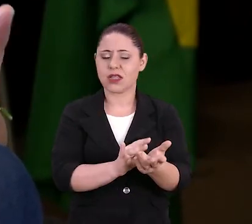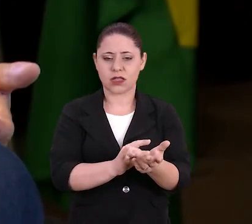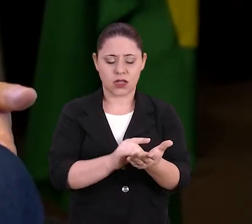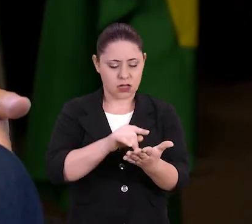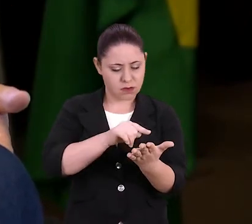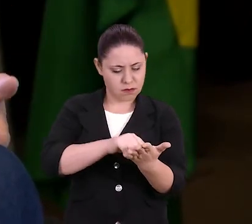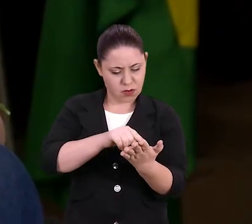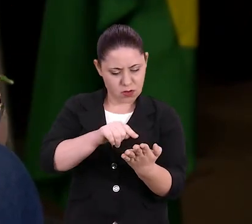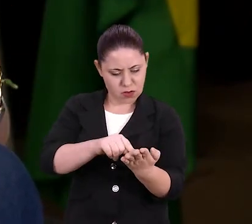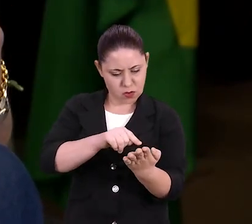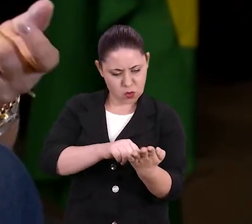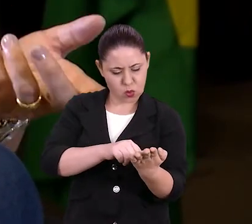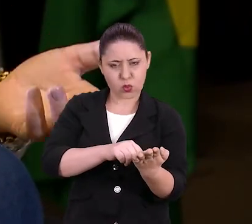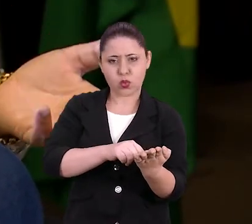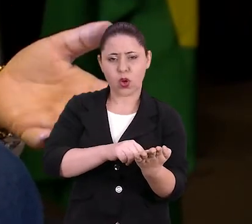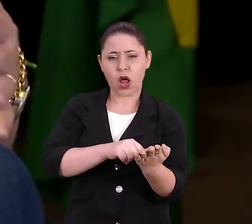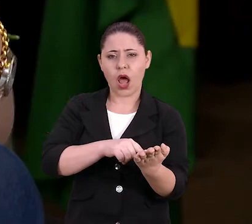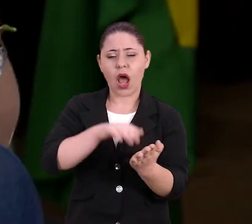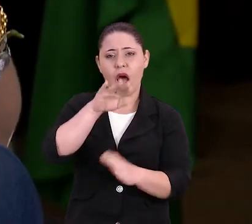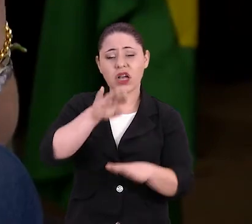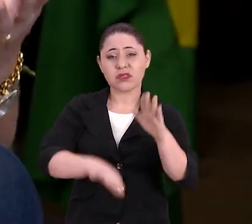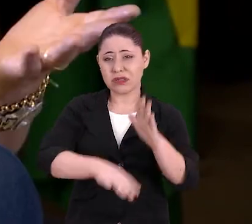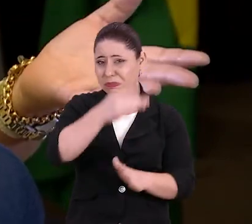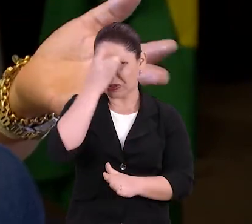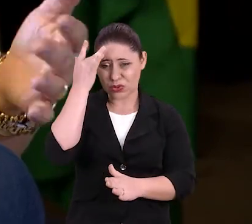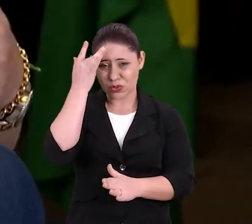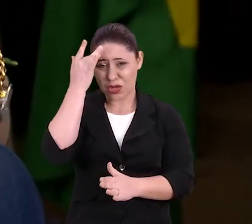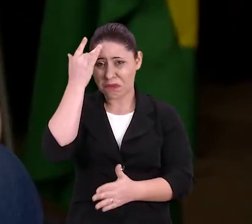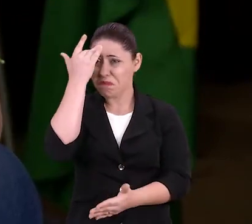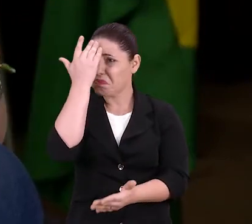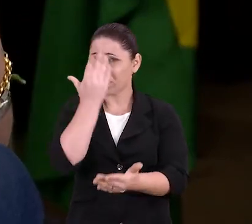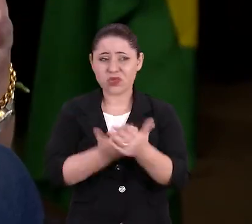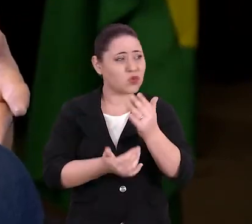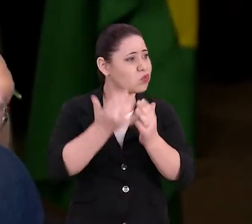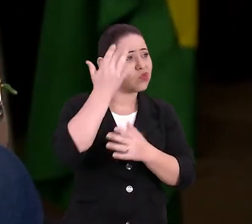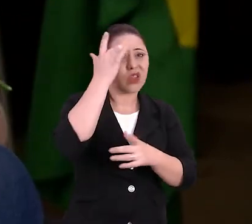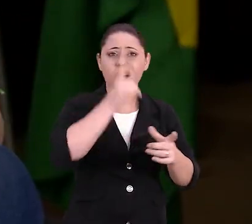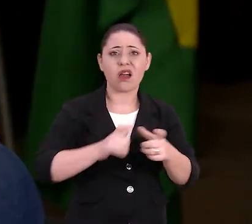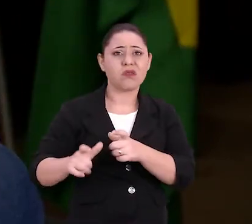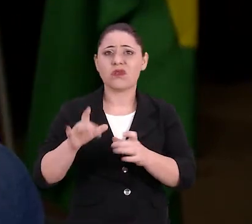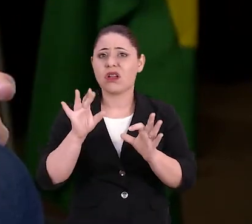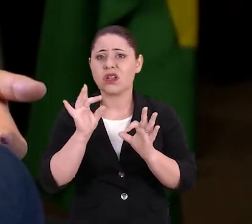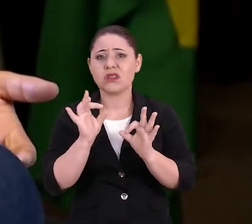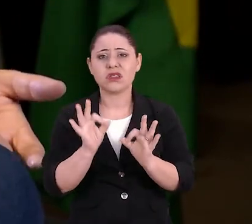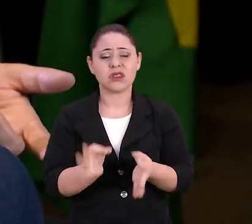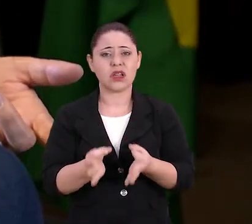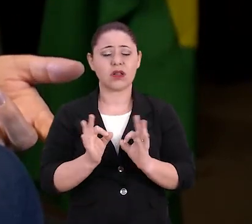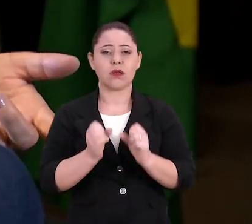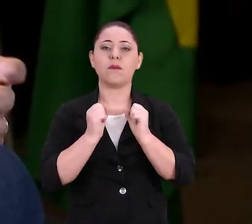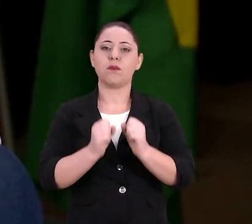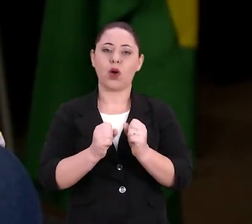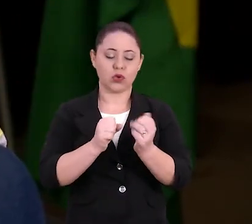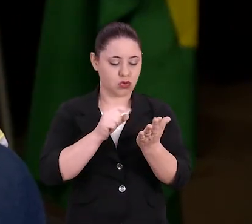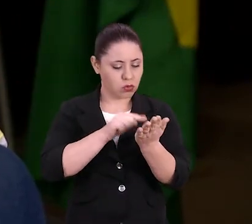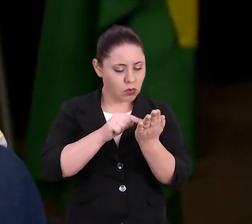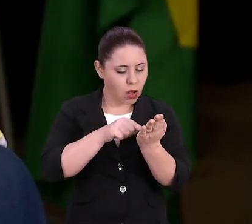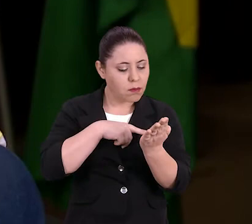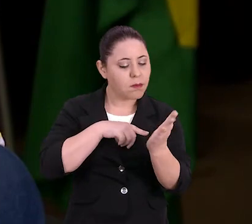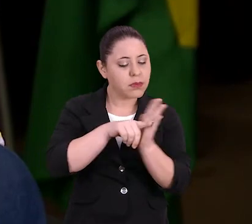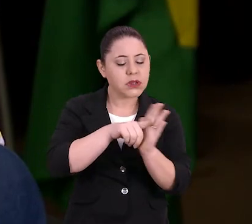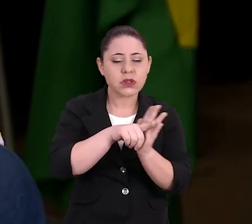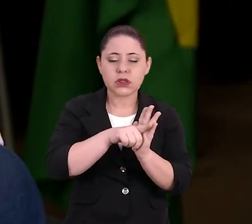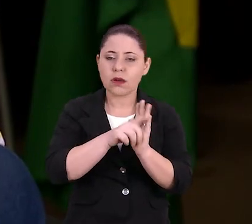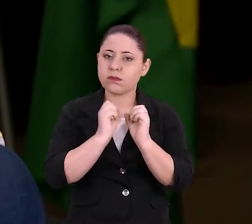o título de um eleitor no aplicativo, às vezes o eleitor está perdido, não sabe qual é a sessão, então eles podem fazer esse tipo de